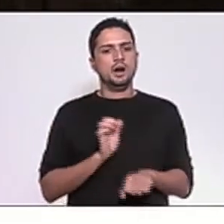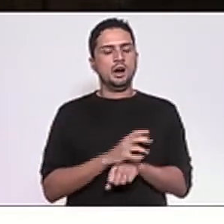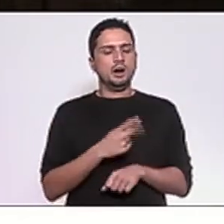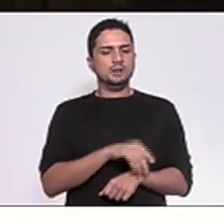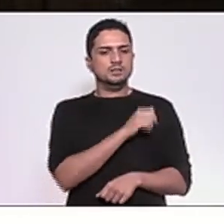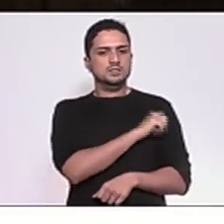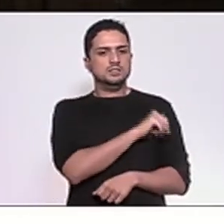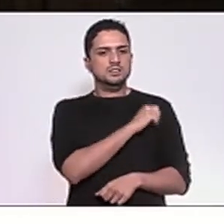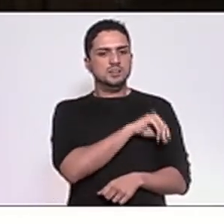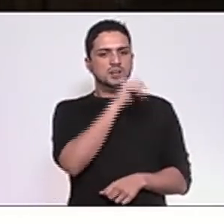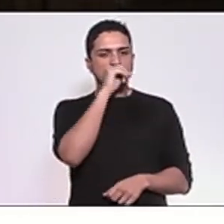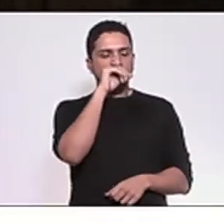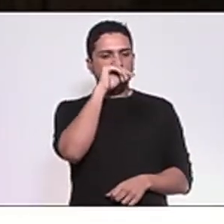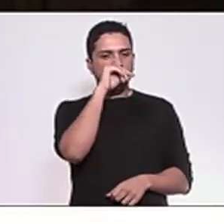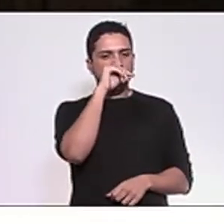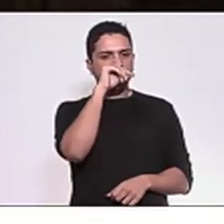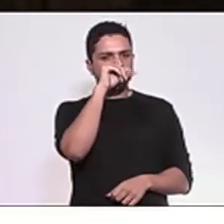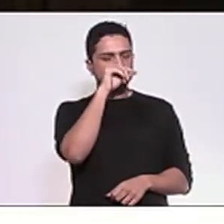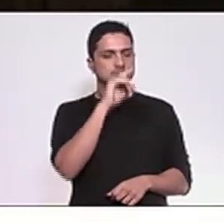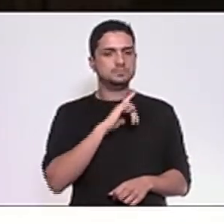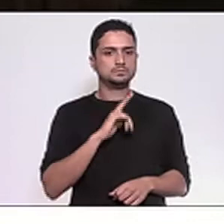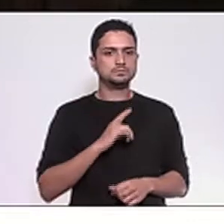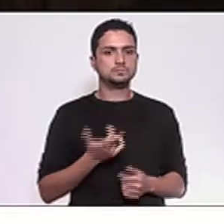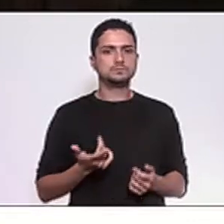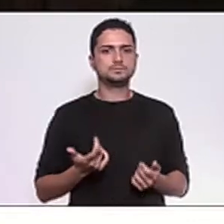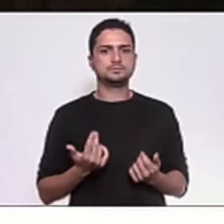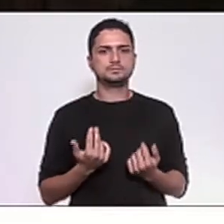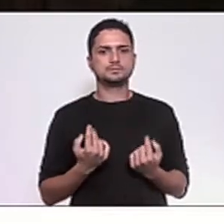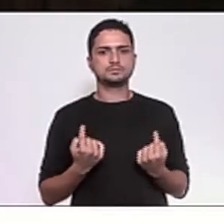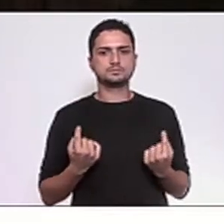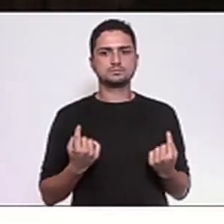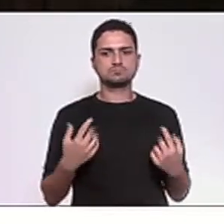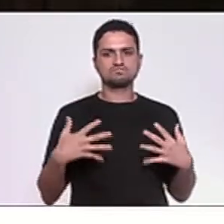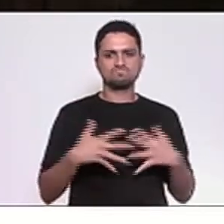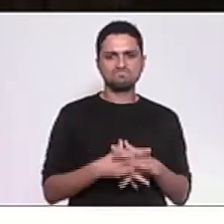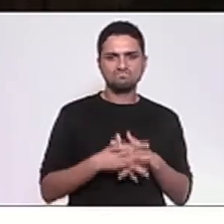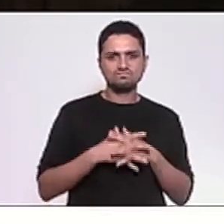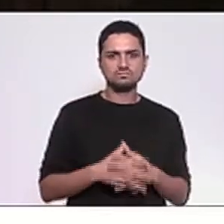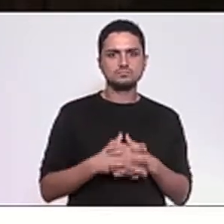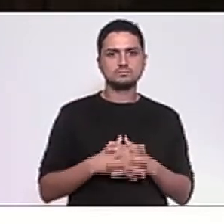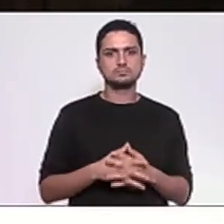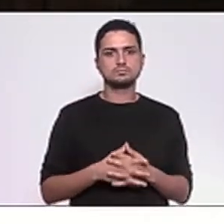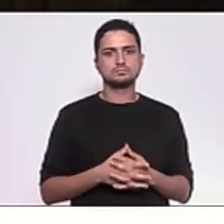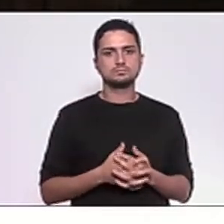Janeiro, gerou distorções, gerou